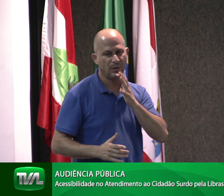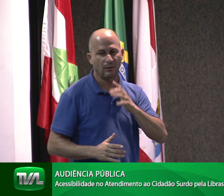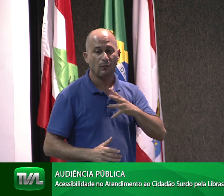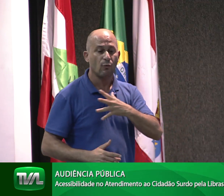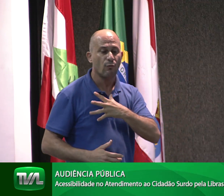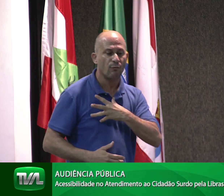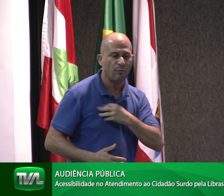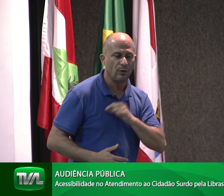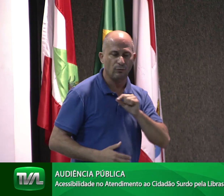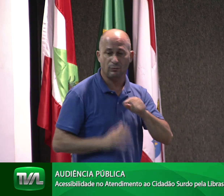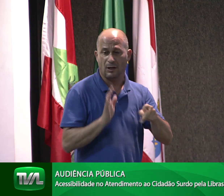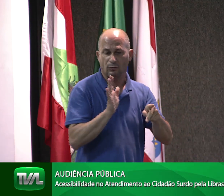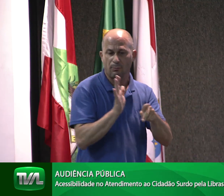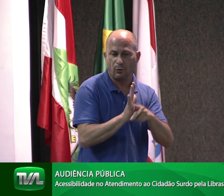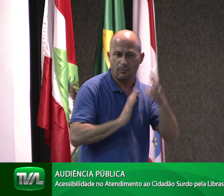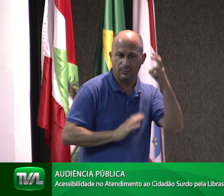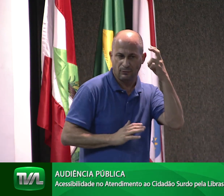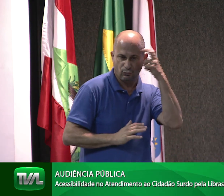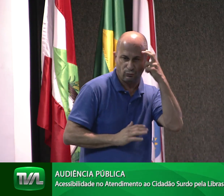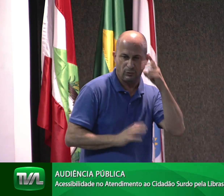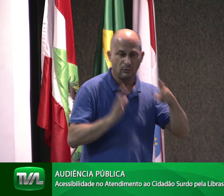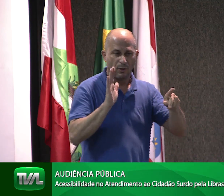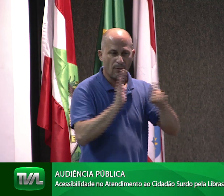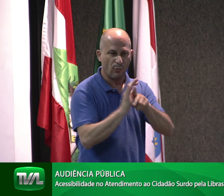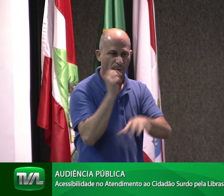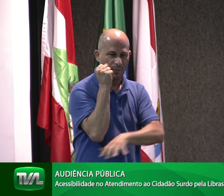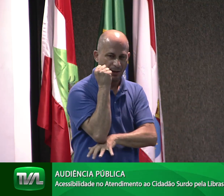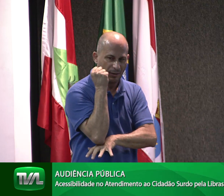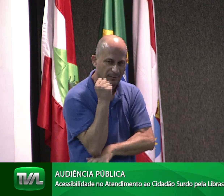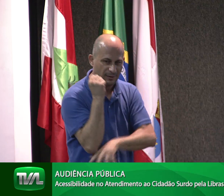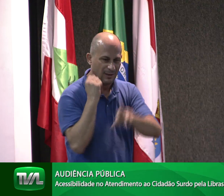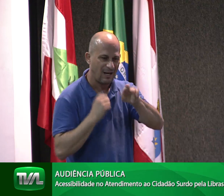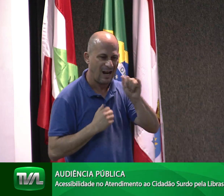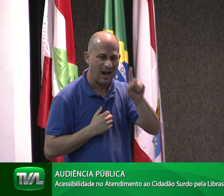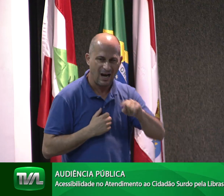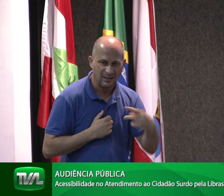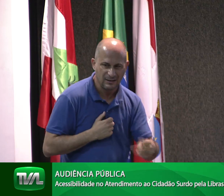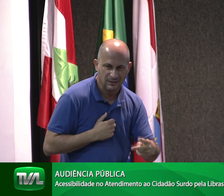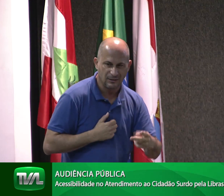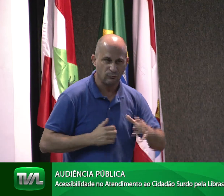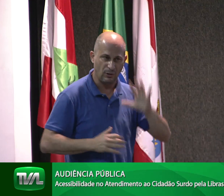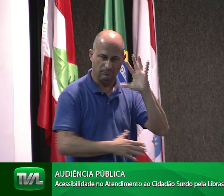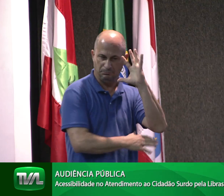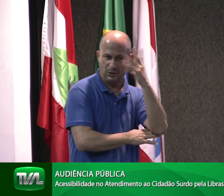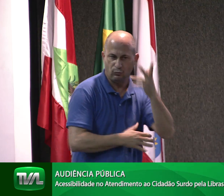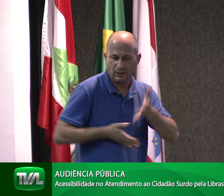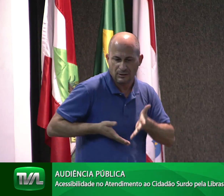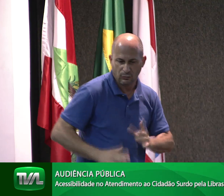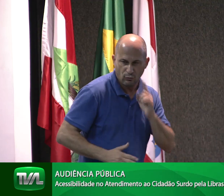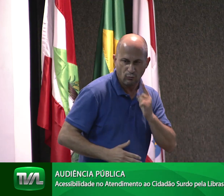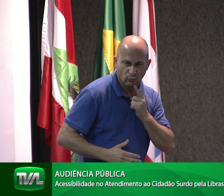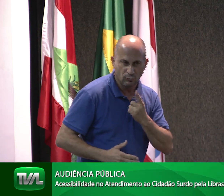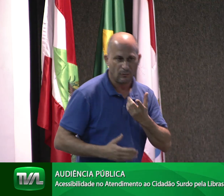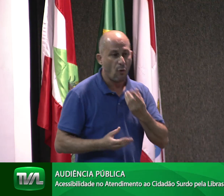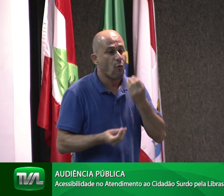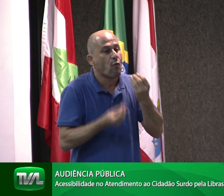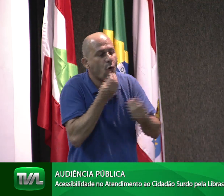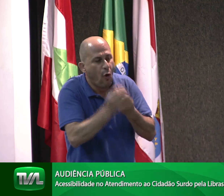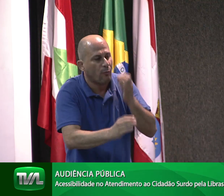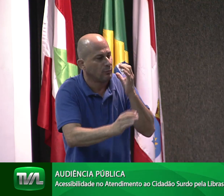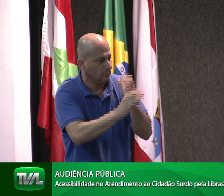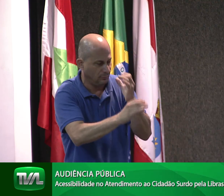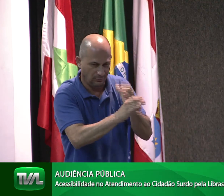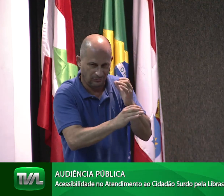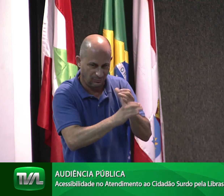A mãe e o pai, eles não tinham conhecimento para ajudar esse aluno, esse filho deles. Ele não tinha uma raiz, ele